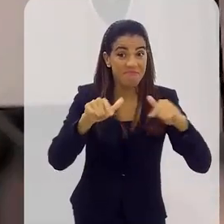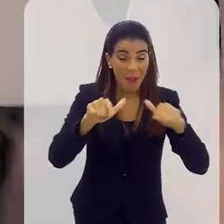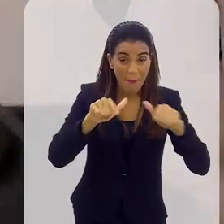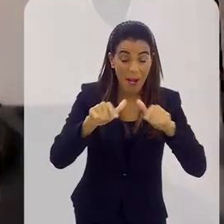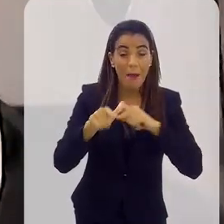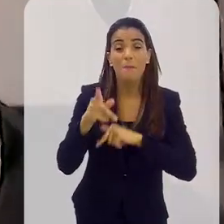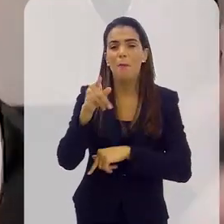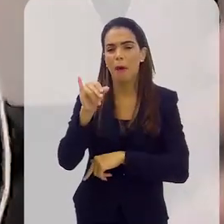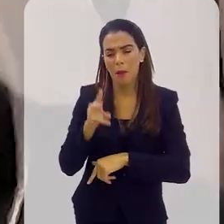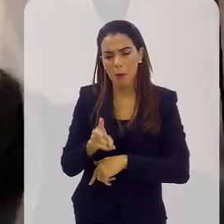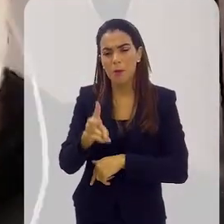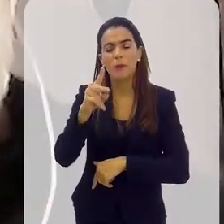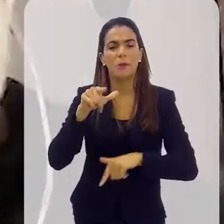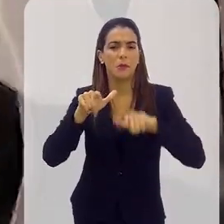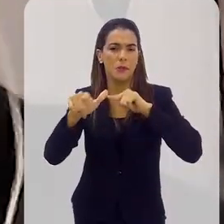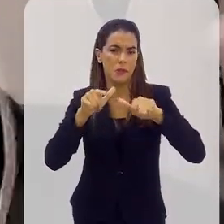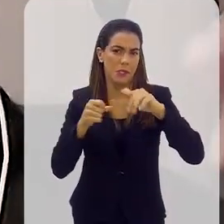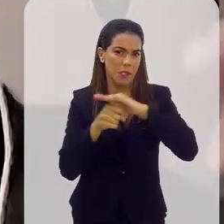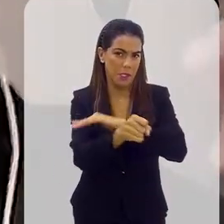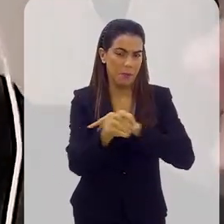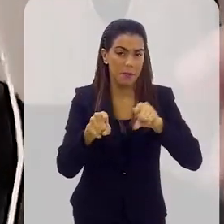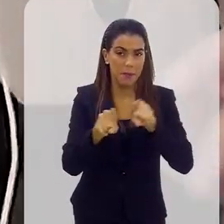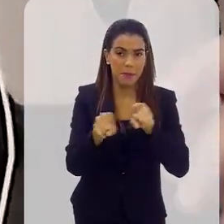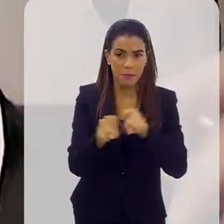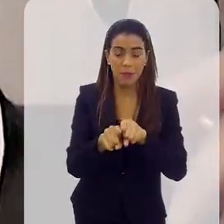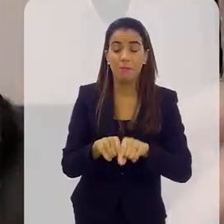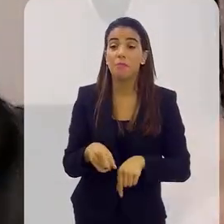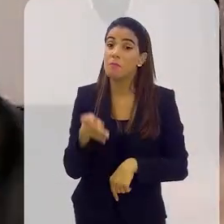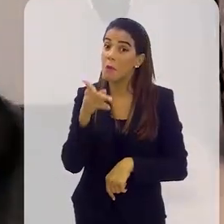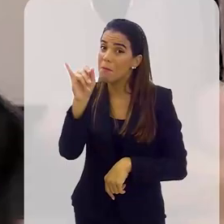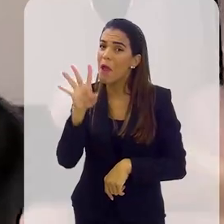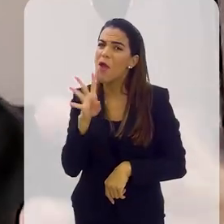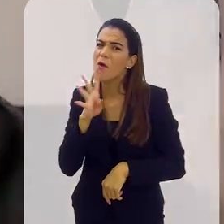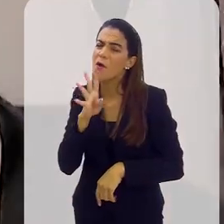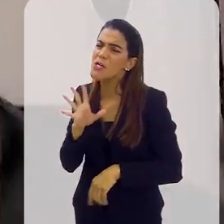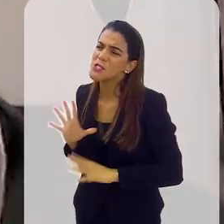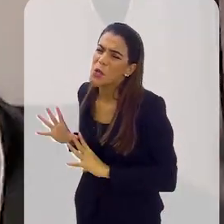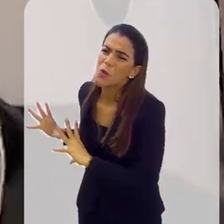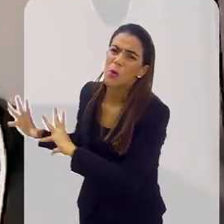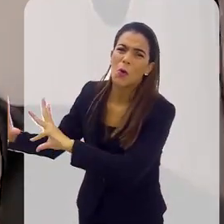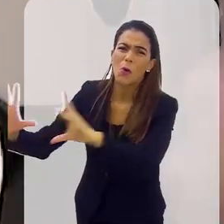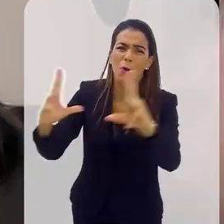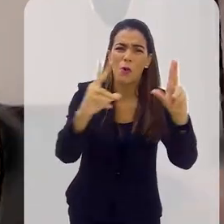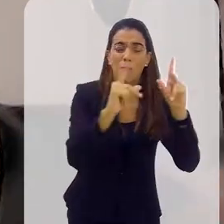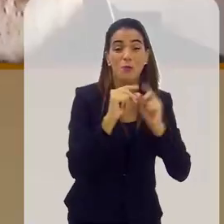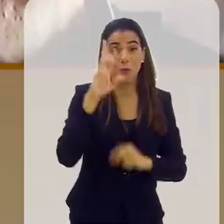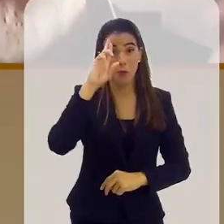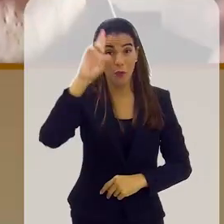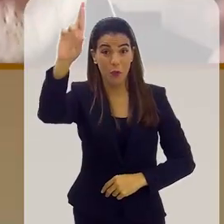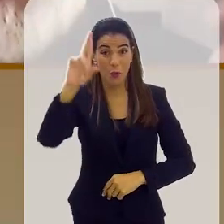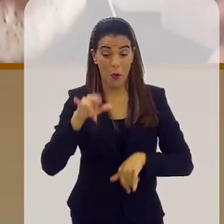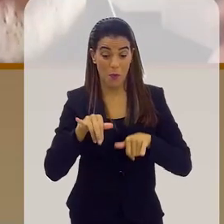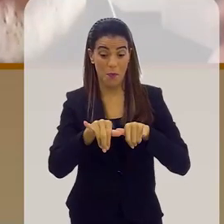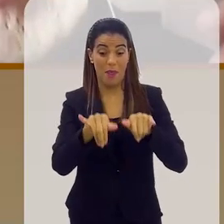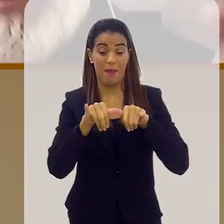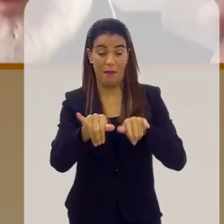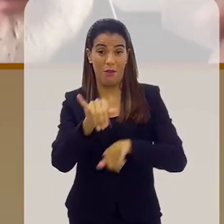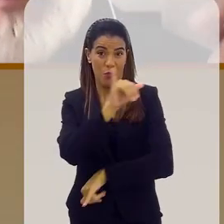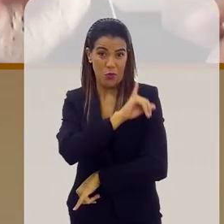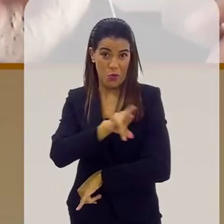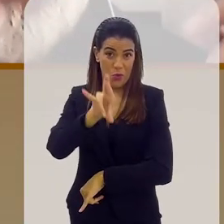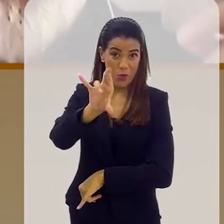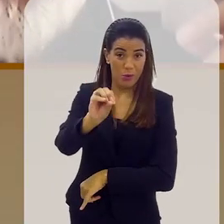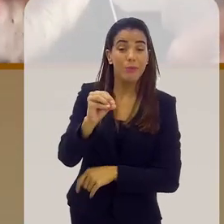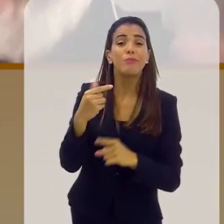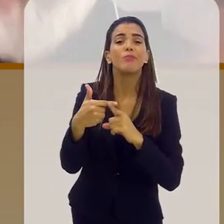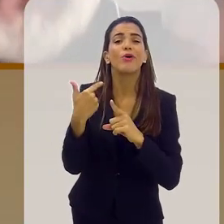meu pai, evidente, continuou trabalhando, né? Como meu pai conhecia todo mundo dos supermercados do Rio de